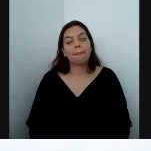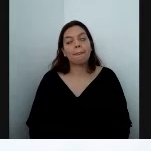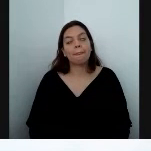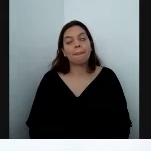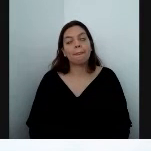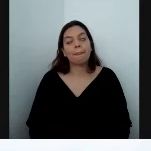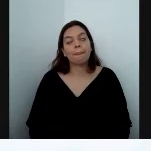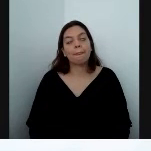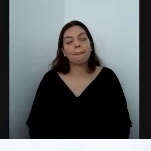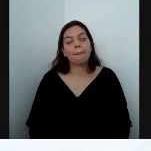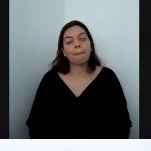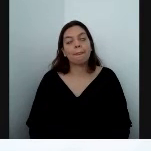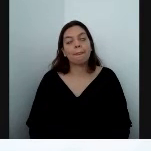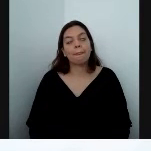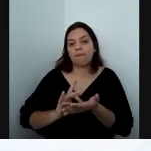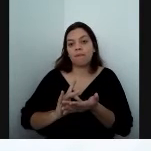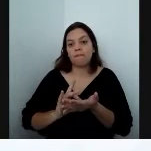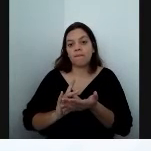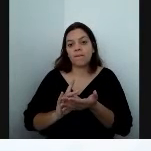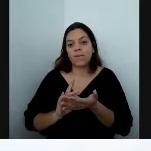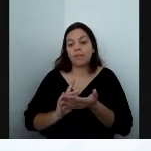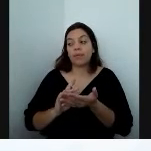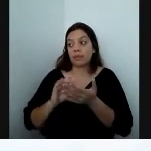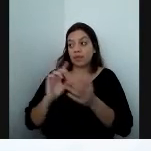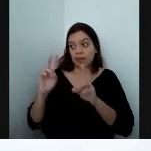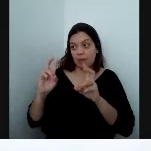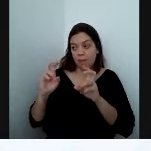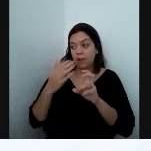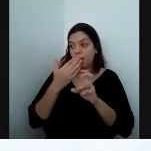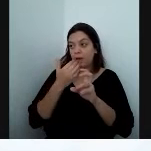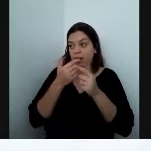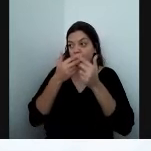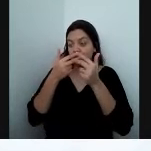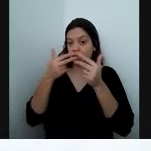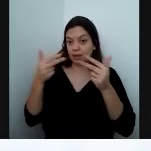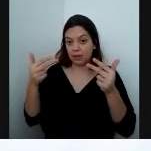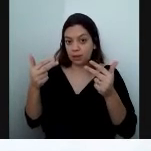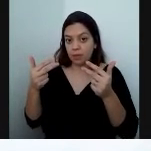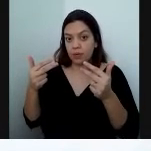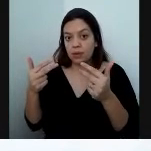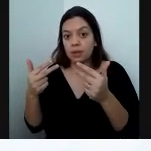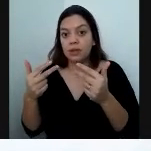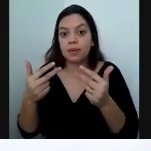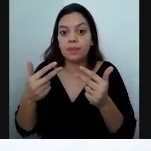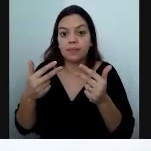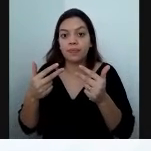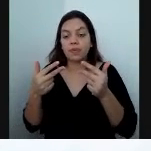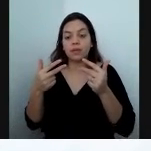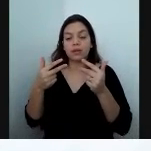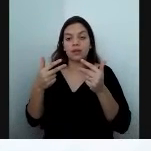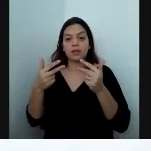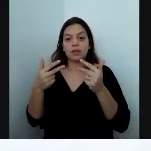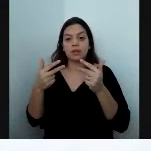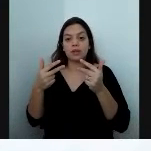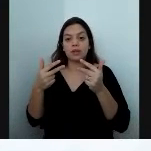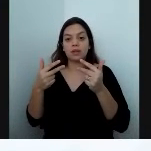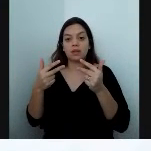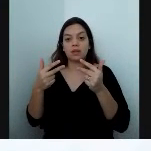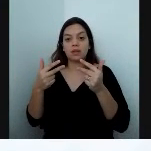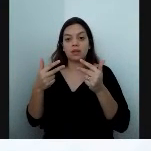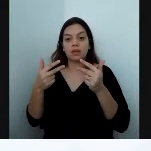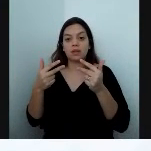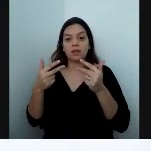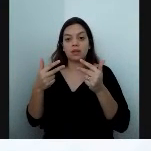né? E aí você falou da alimentação, né? E aí, no caso, nem era só o auxílio, é o próprio fornecimento de alimentação dos refeitórios